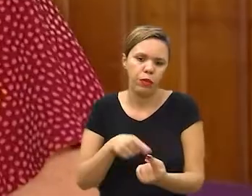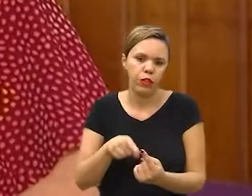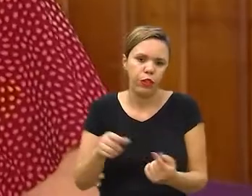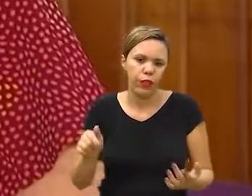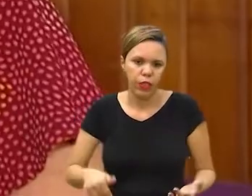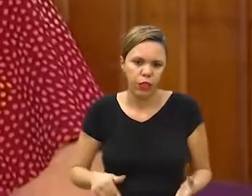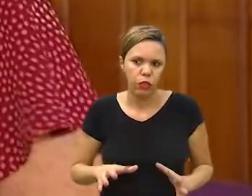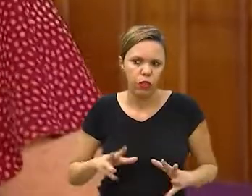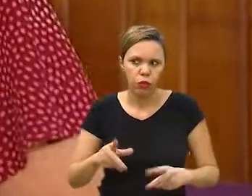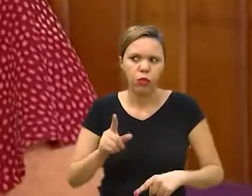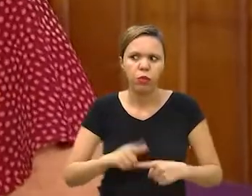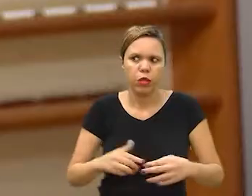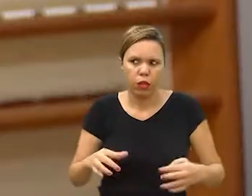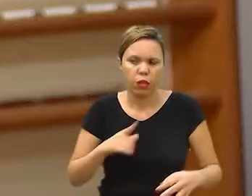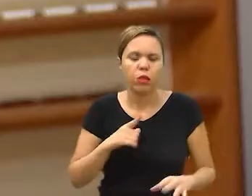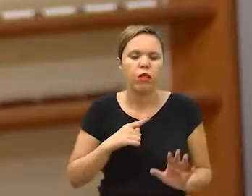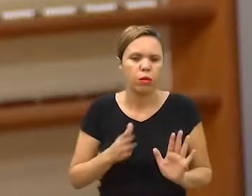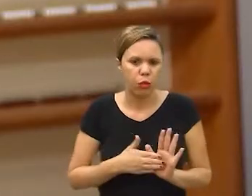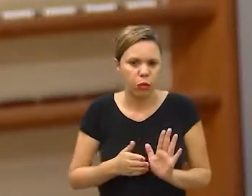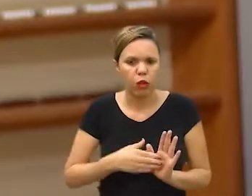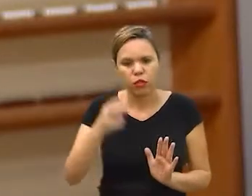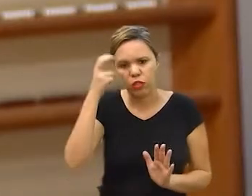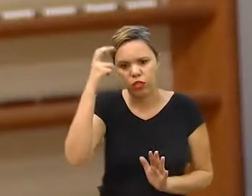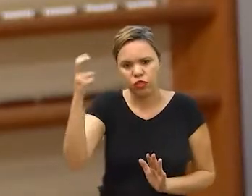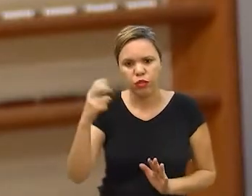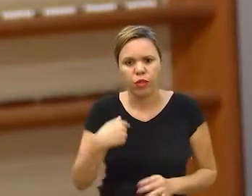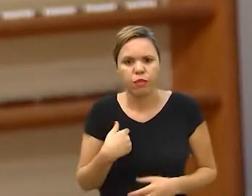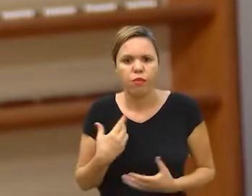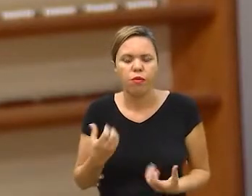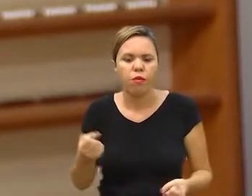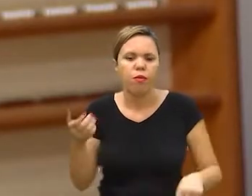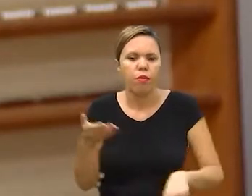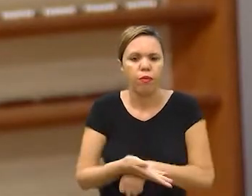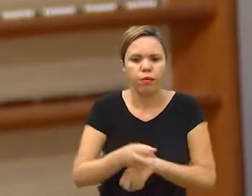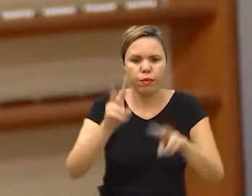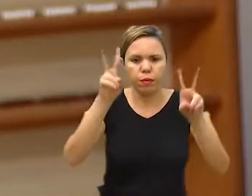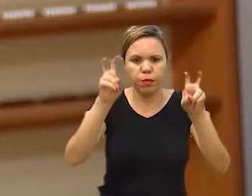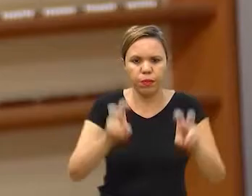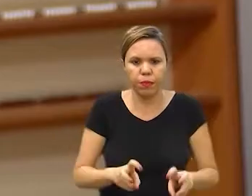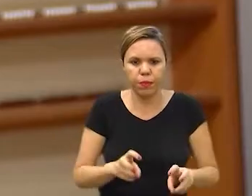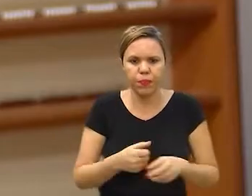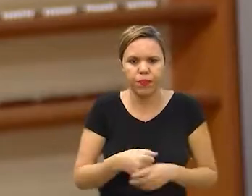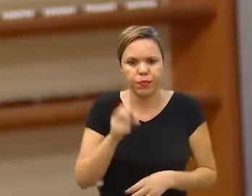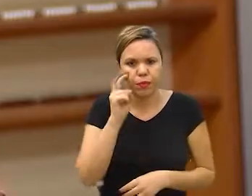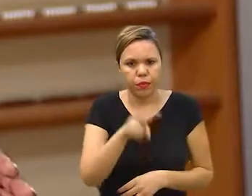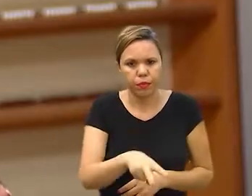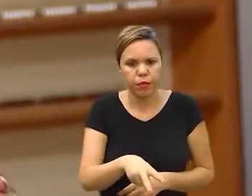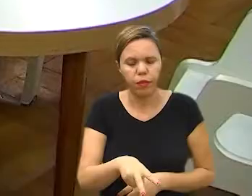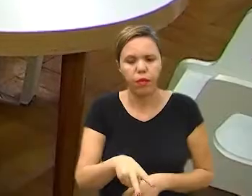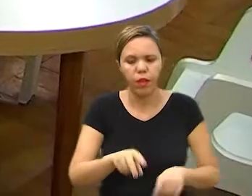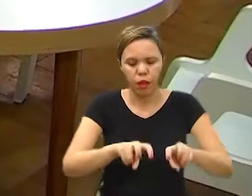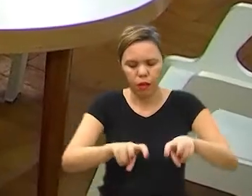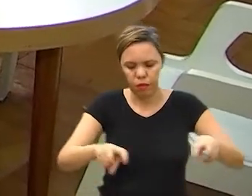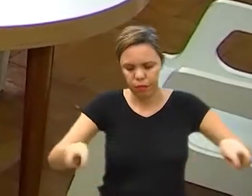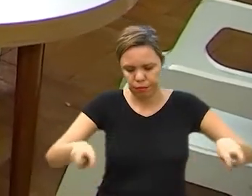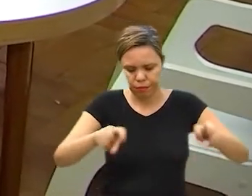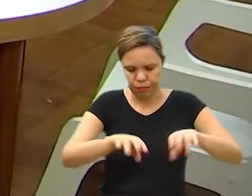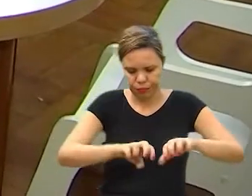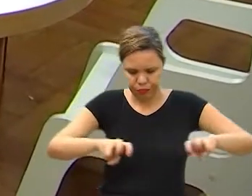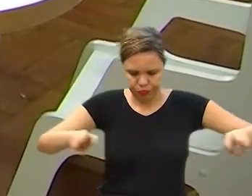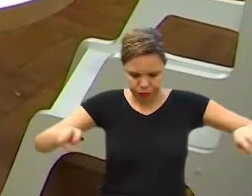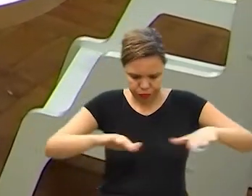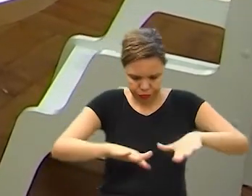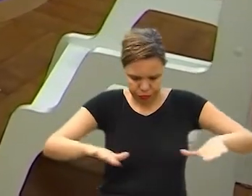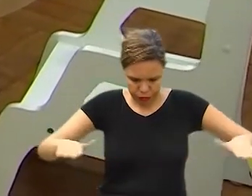aqui todo material tem um propósito inteligente. Vamos até entrar nesse assunto, né? A gente viu os móveis, né? São móveis